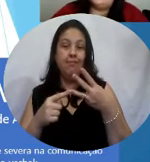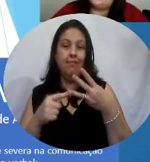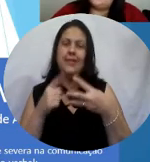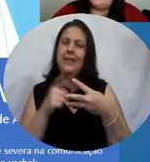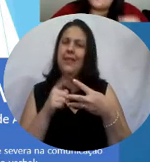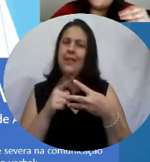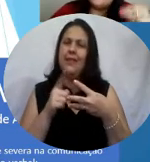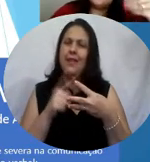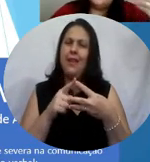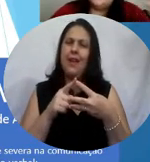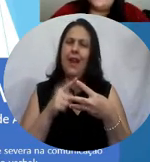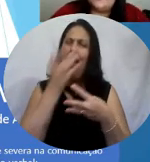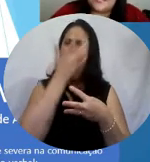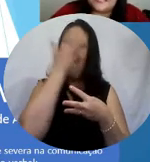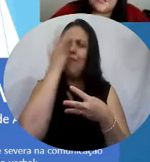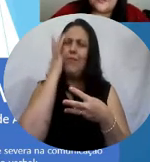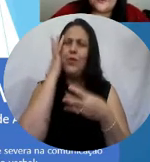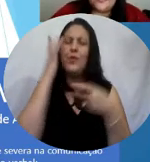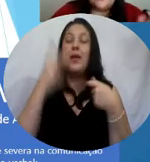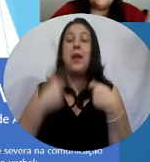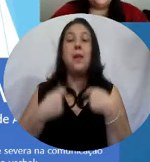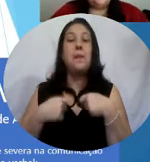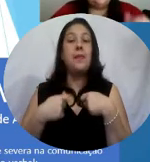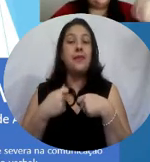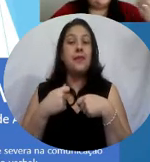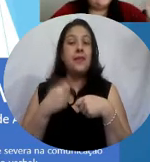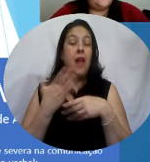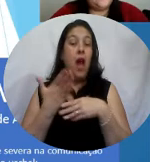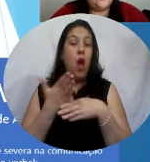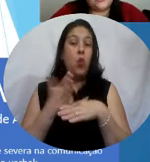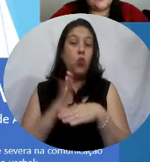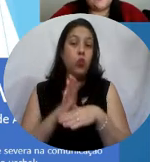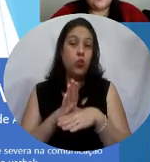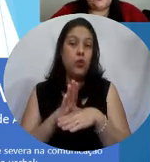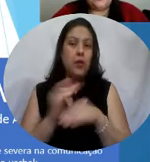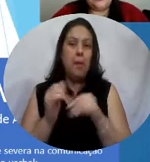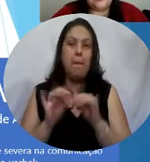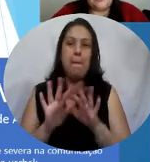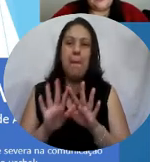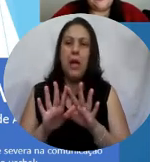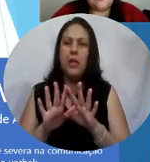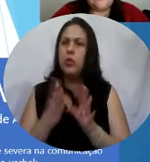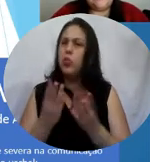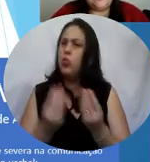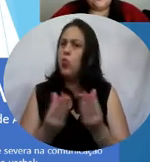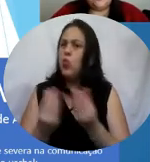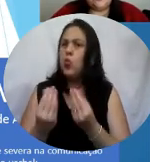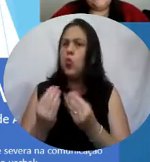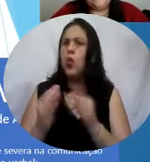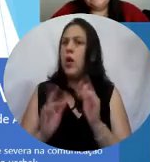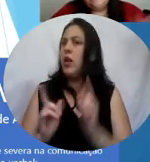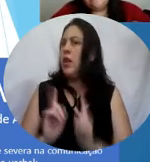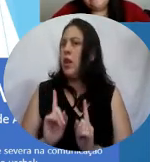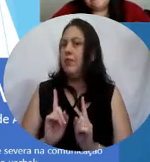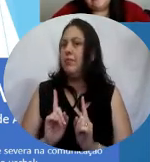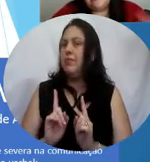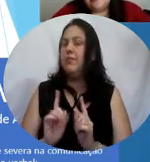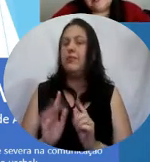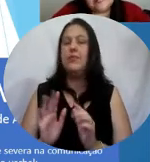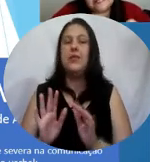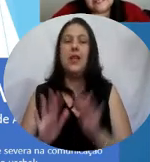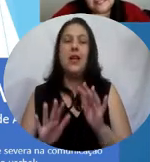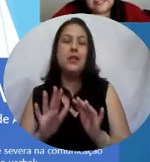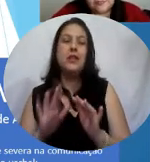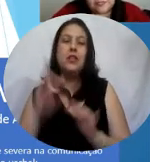necessita de apoio, mas não tão invasivo. Então, ela pode apresentar uma dificuldade para se comunicar, interagir, não apresentar